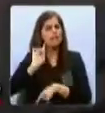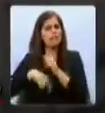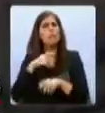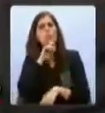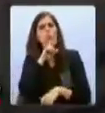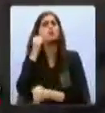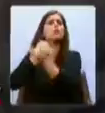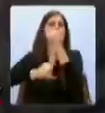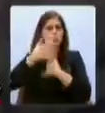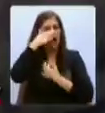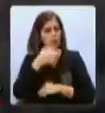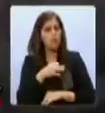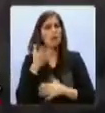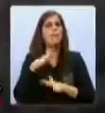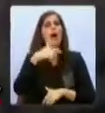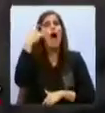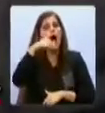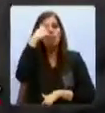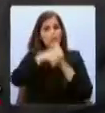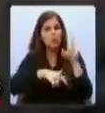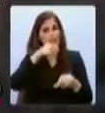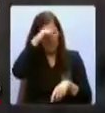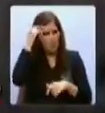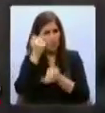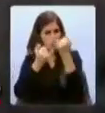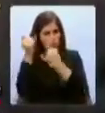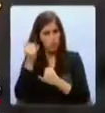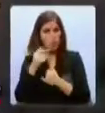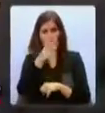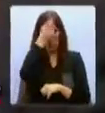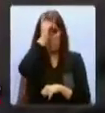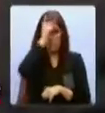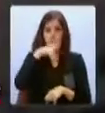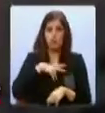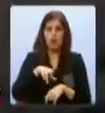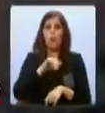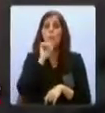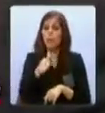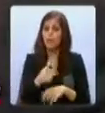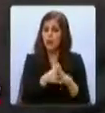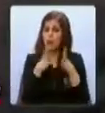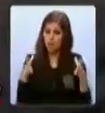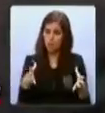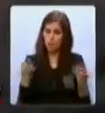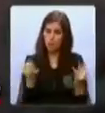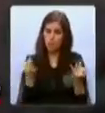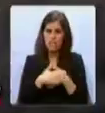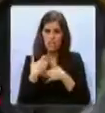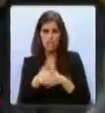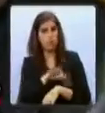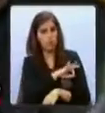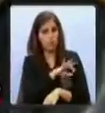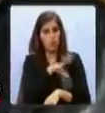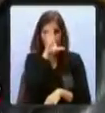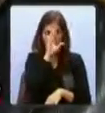haja, mas há pessoas muito difíceis de substituir e para os bombeiros portugueses é uma perda muito grande a saída do Sr. Ministro da Administração Interna.